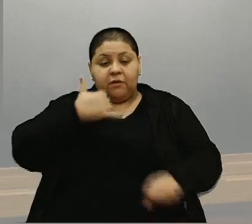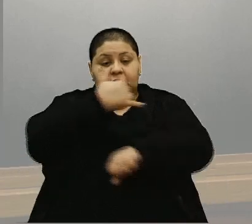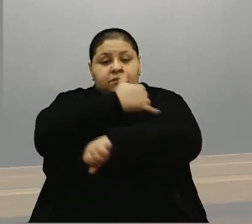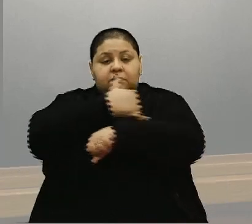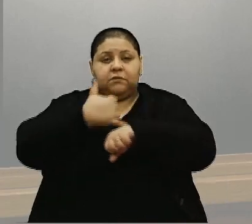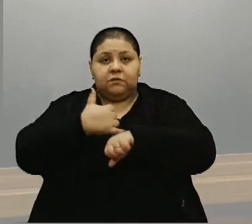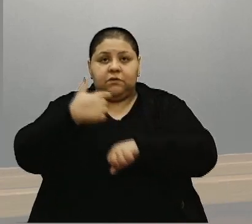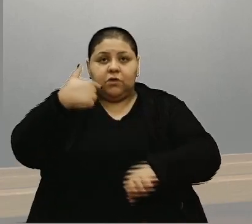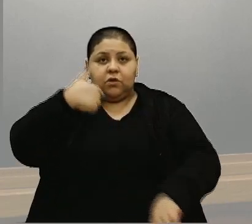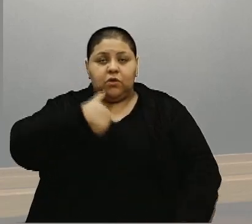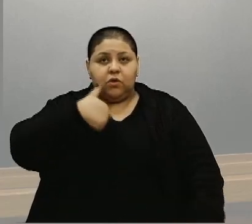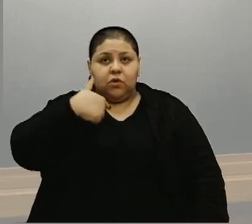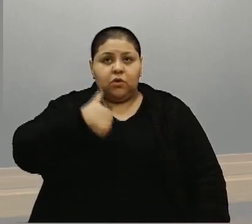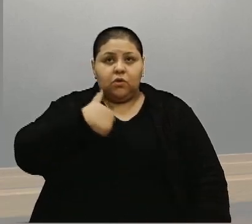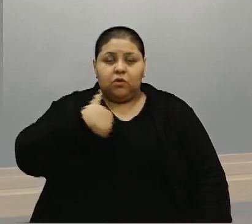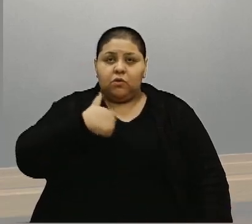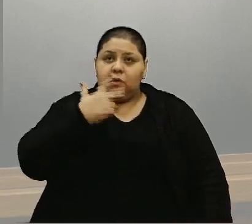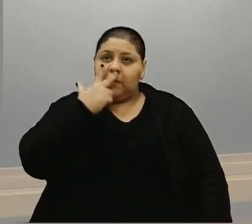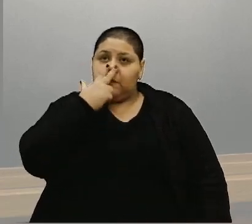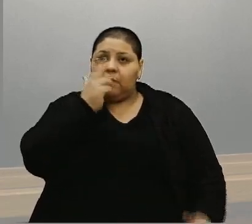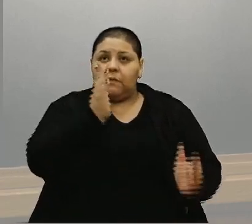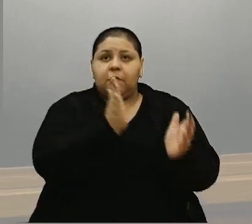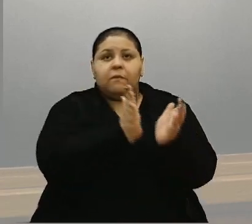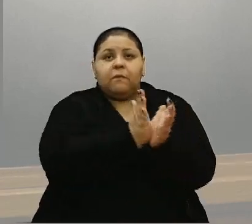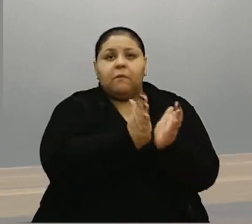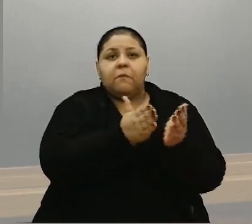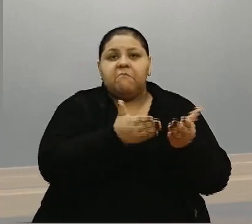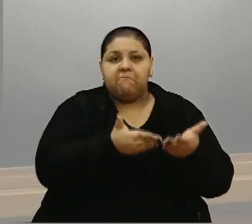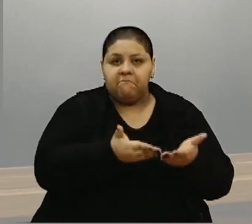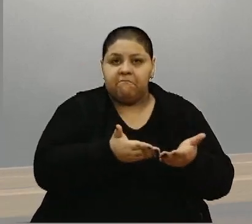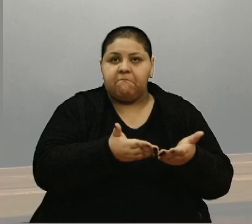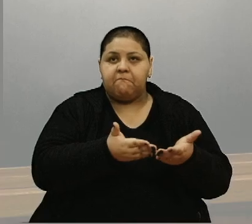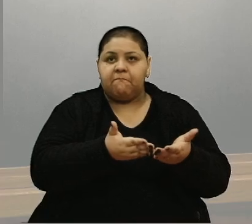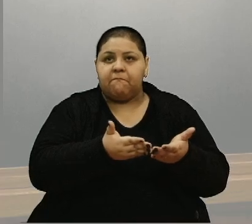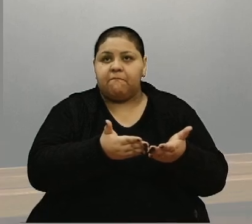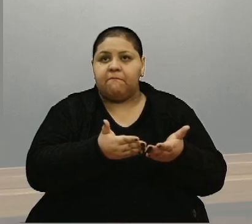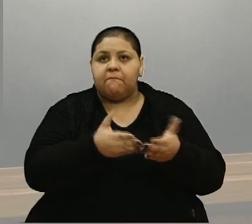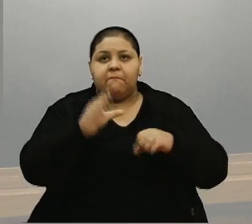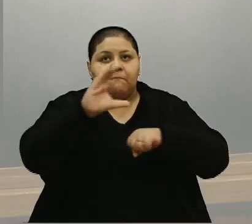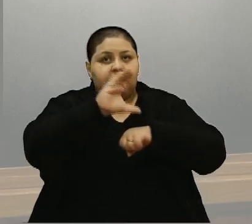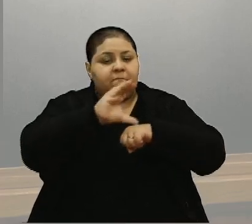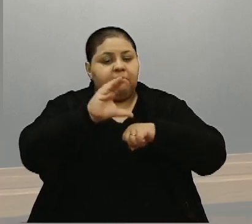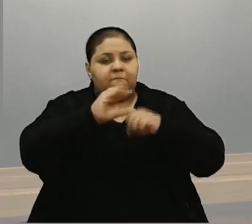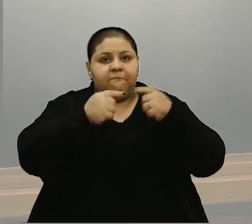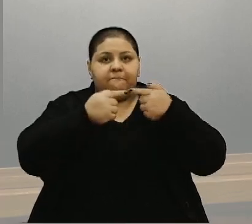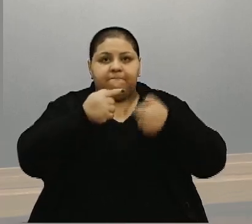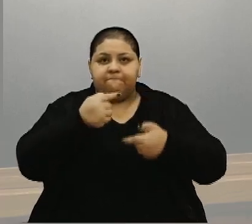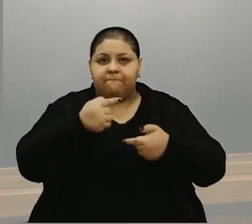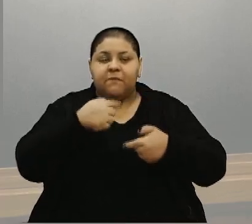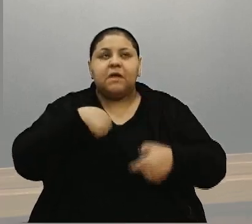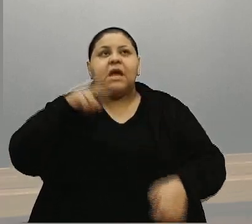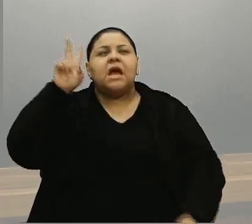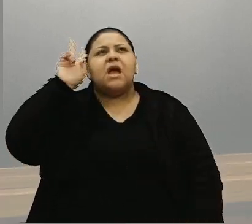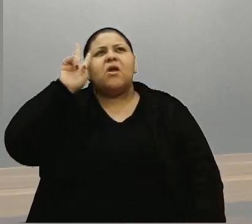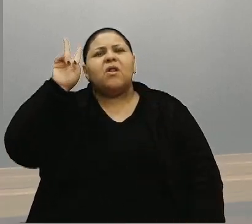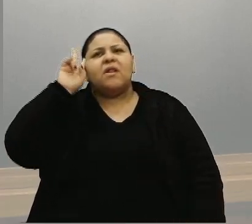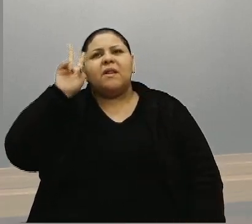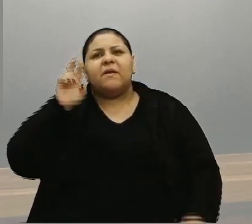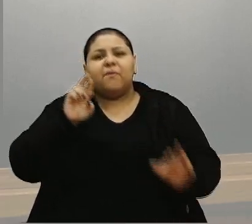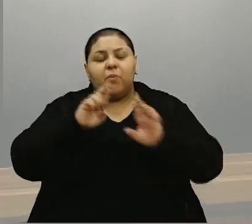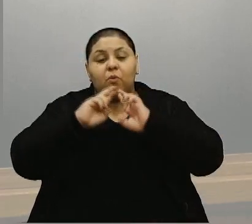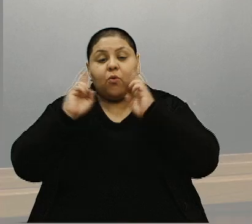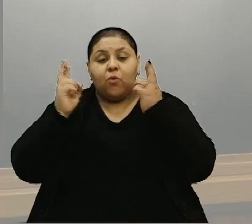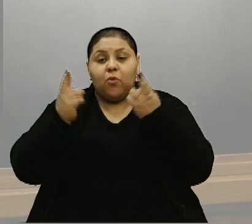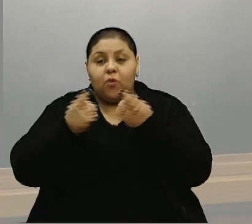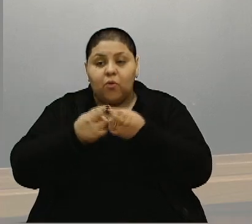o meu na mesma comissão com parecer de inconstitucionalidade. Eu lembro que eu tive que reunir na época